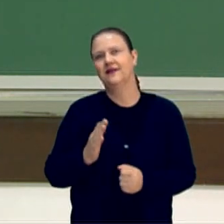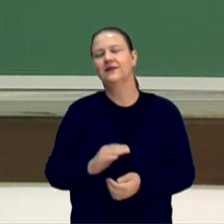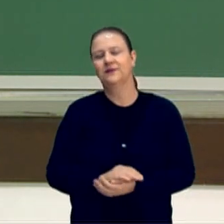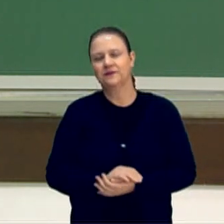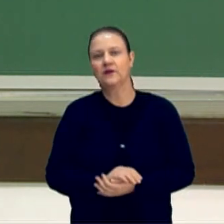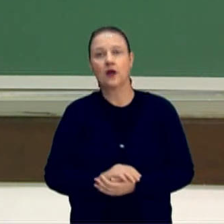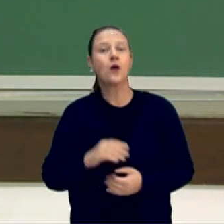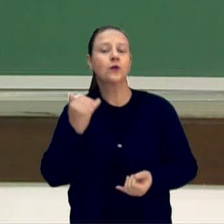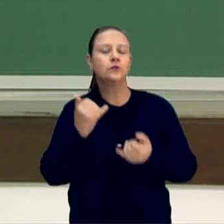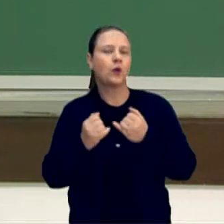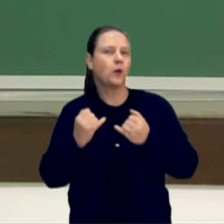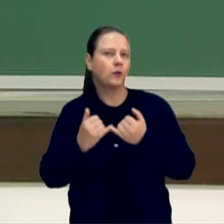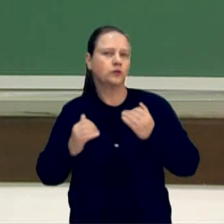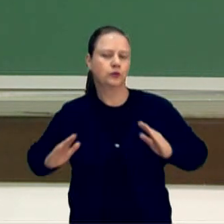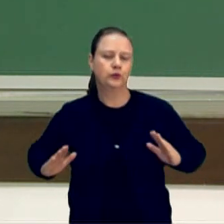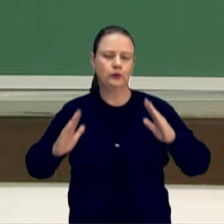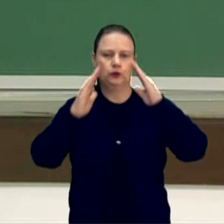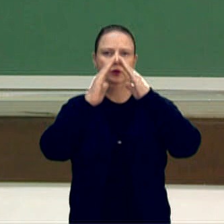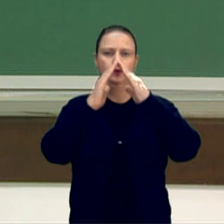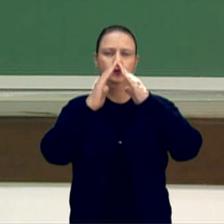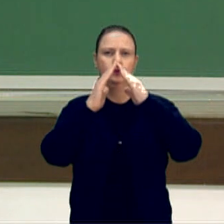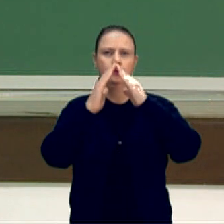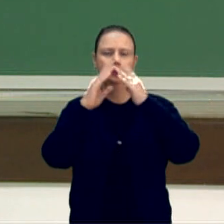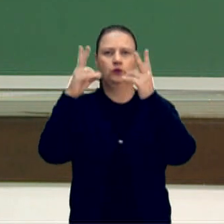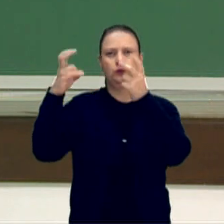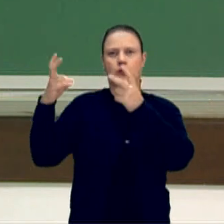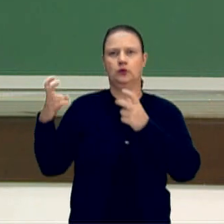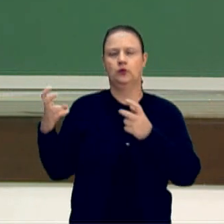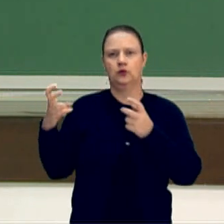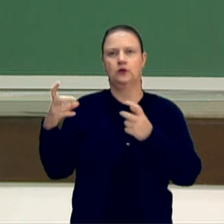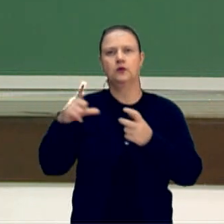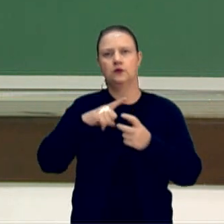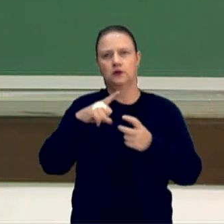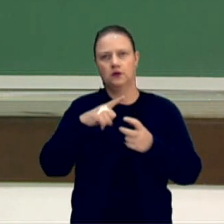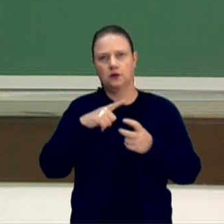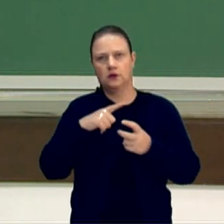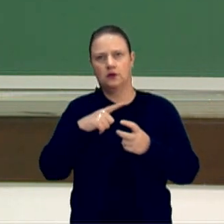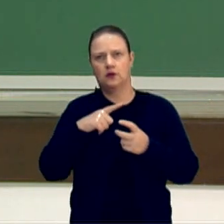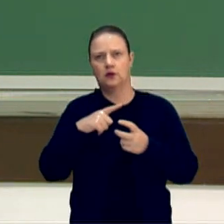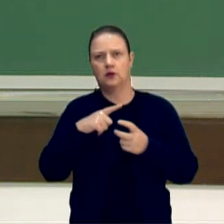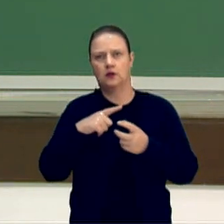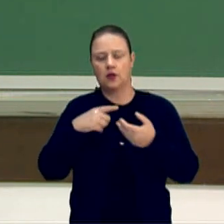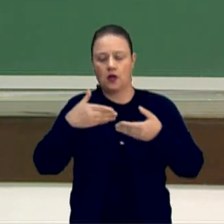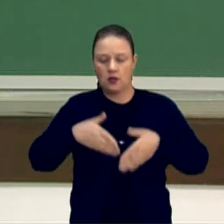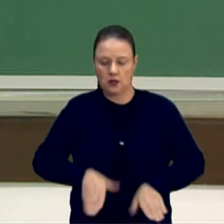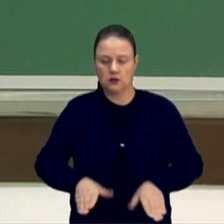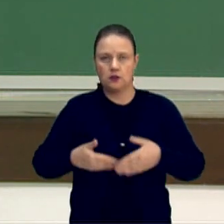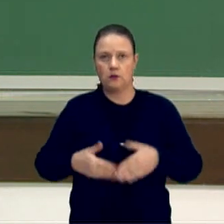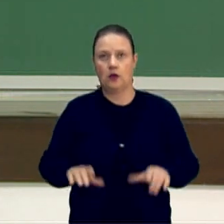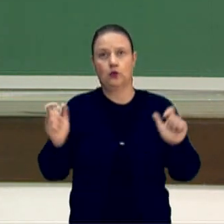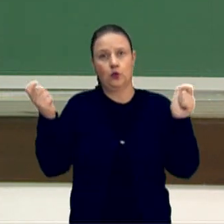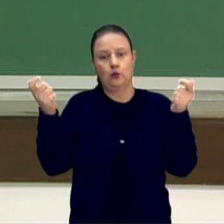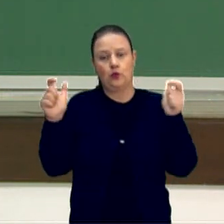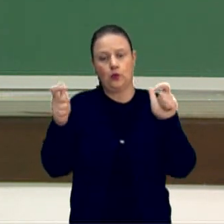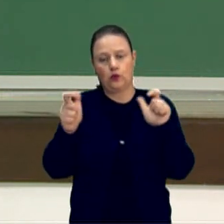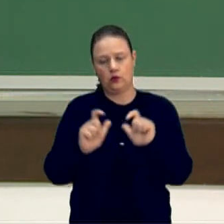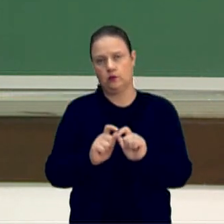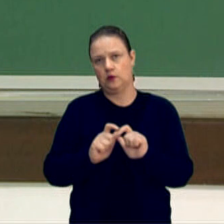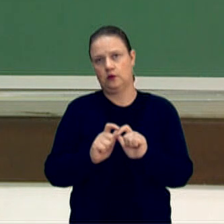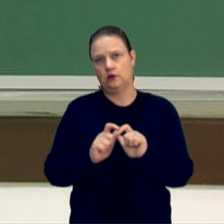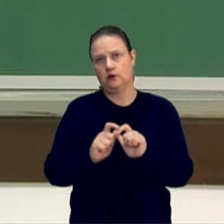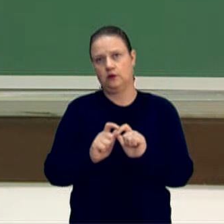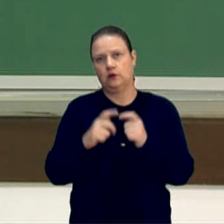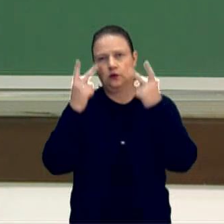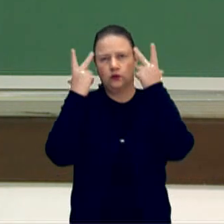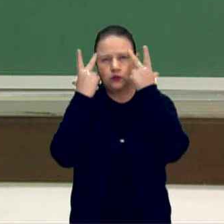piramidal. Existe, sim, notadamente, uma redução da taxa de natalidade, né, típica desses